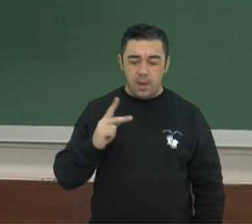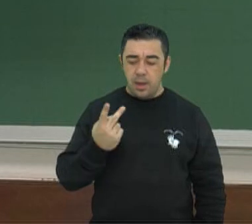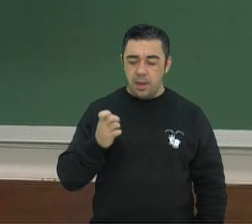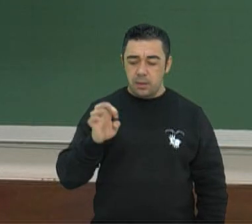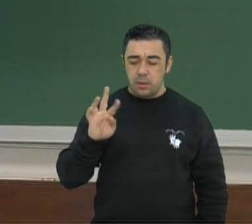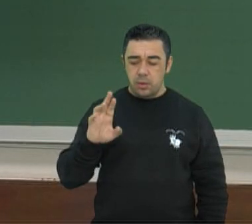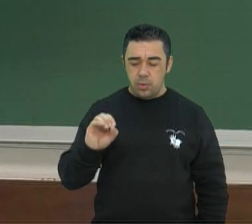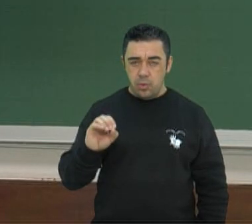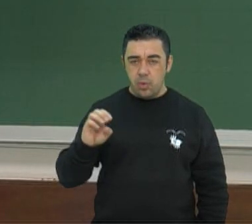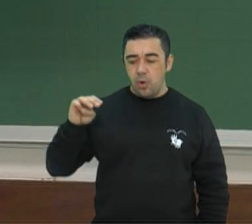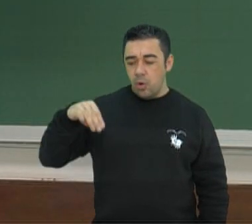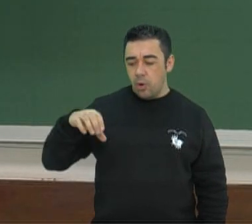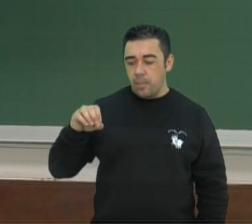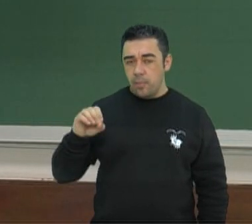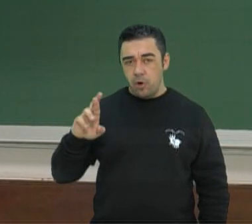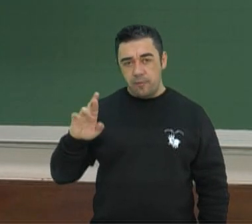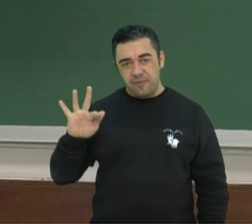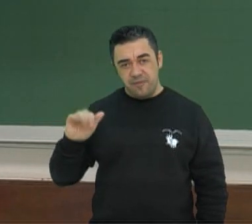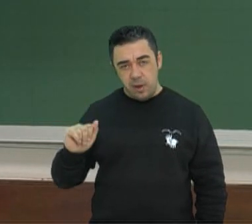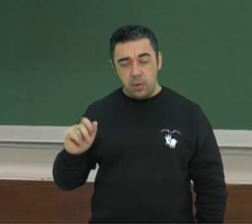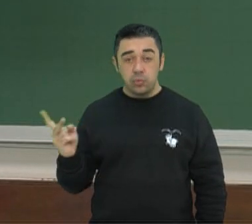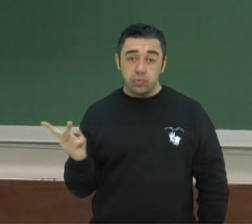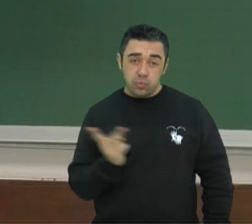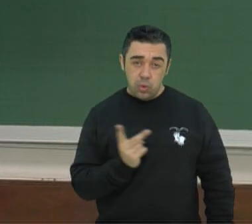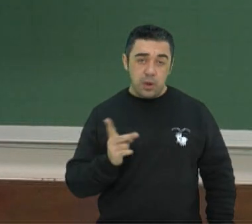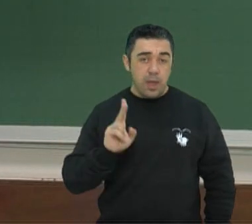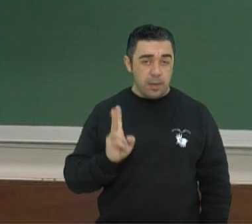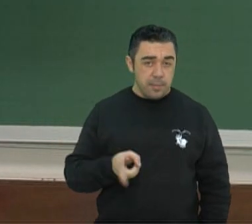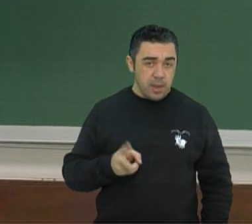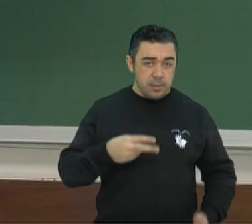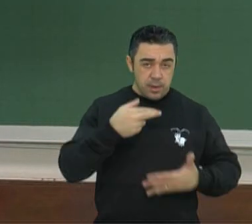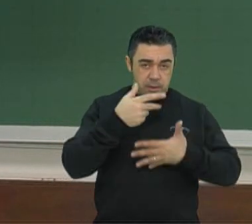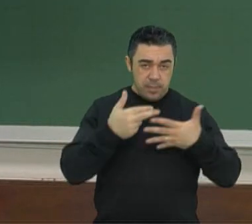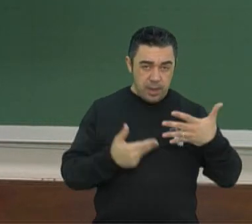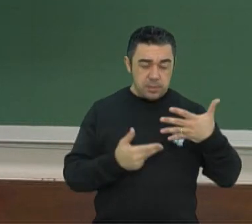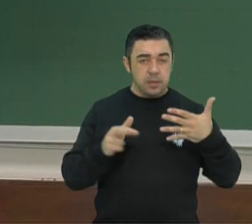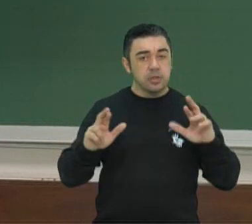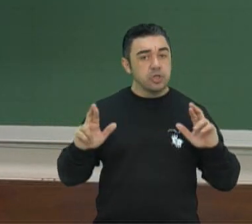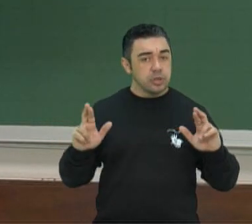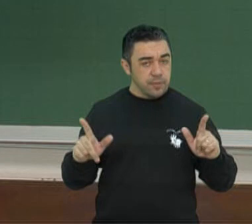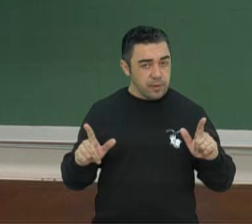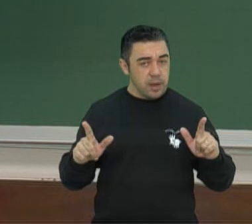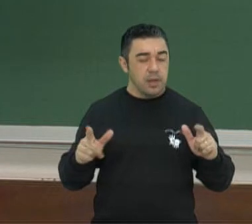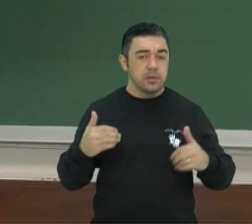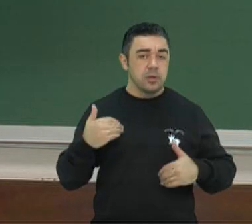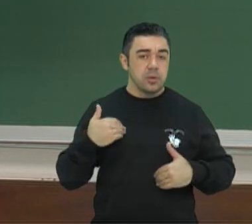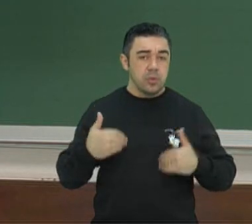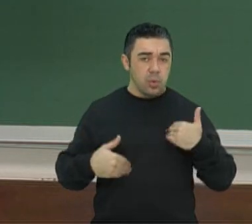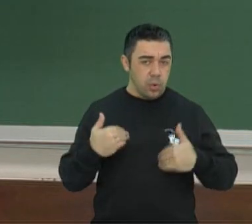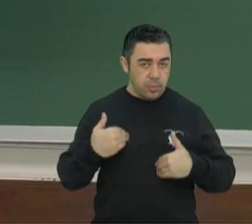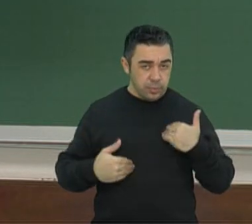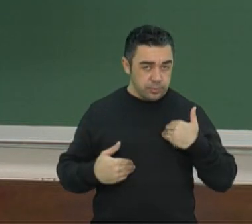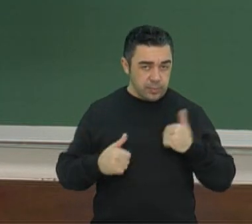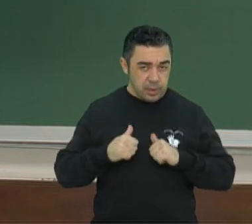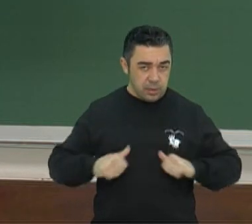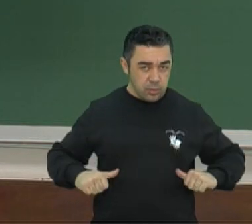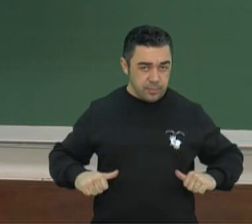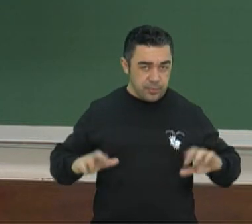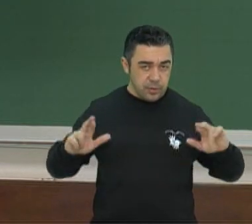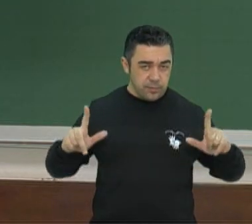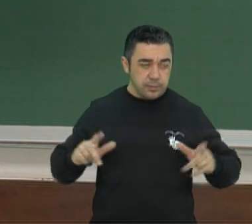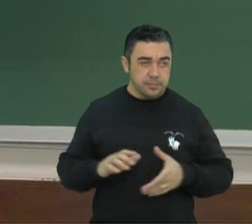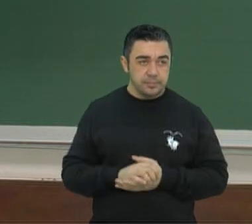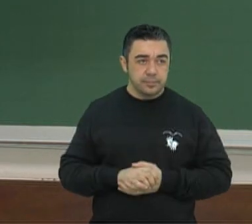organismos, mesmo sendo da mesma espécie, eles são diferentes um do outro anatomicamente, vamos dizer assim. Então, a gente tem aqui